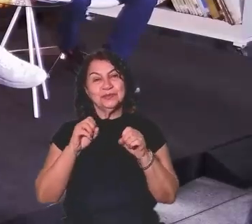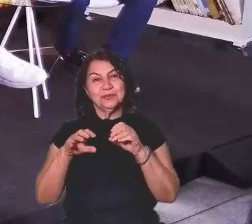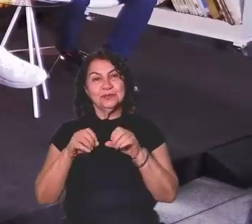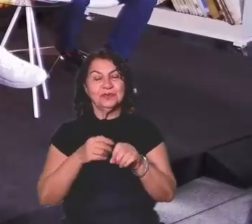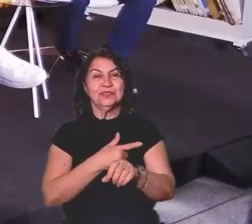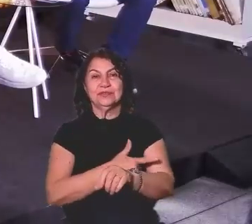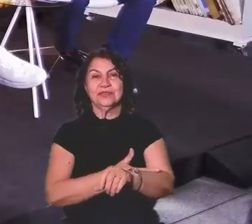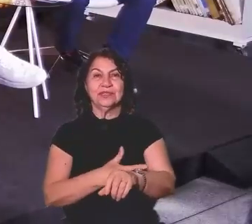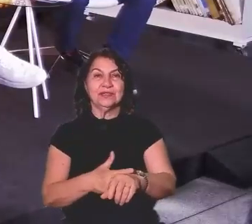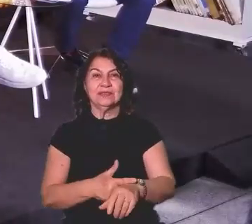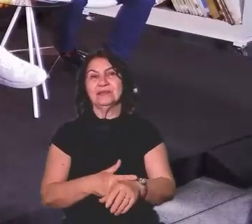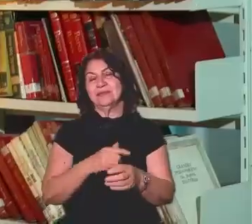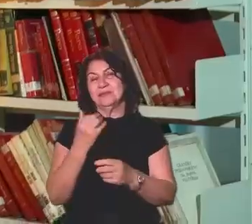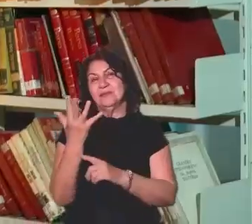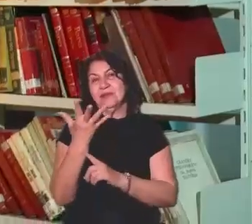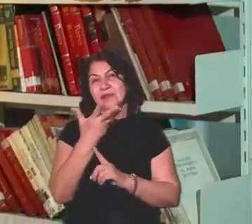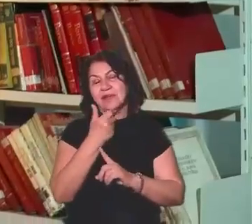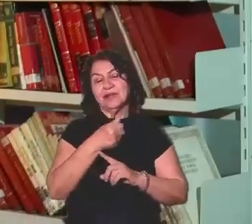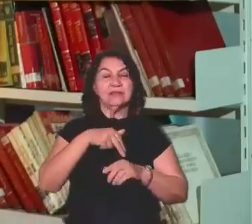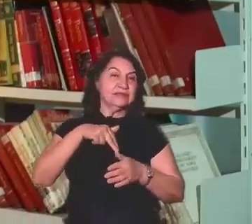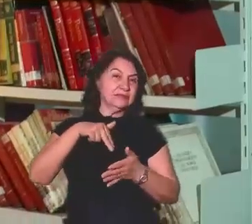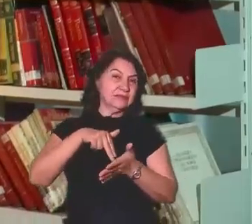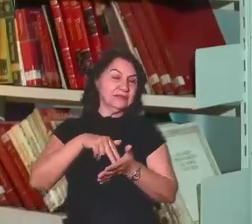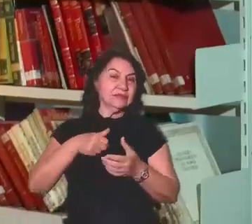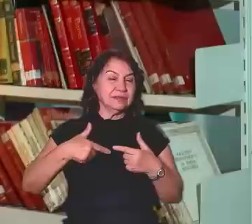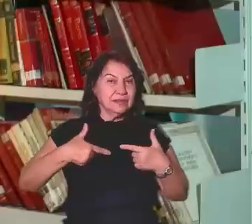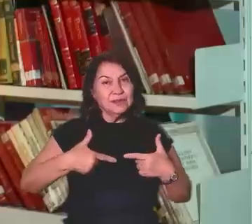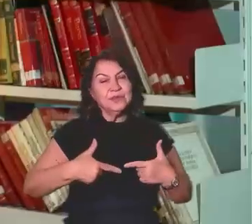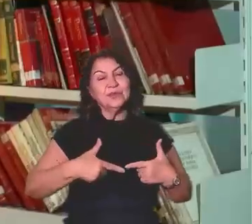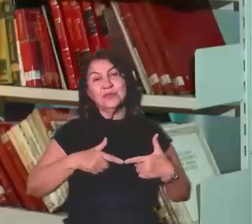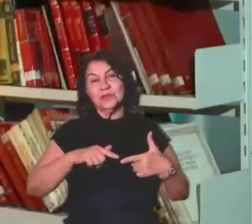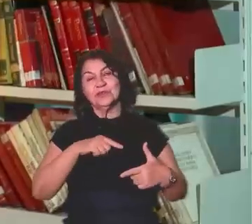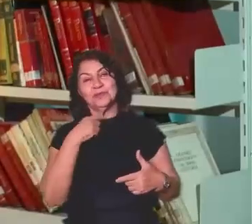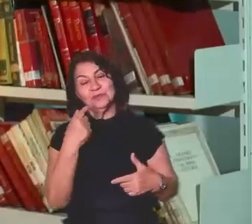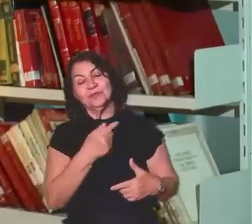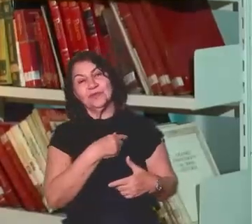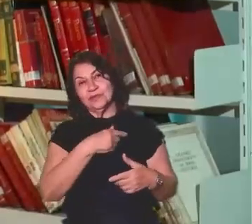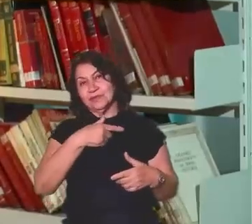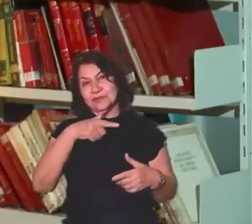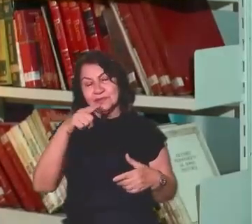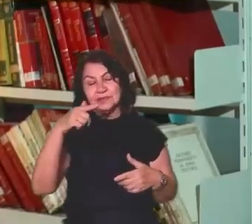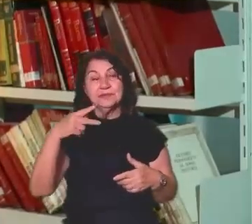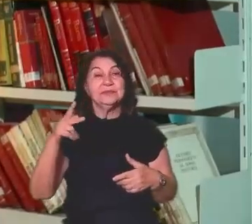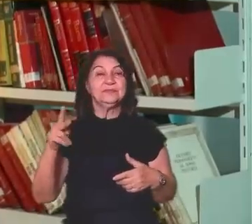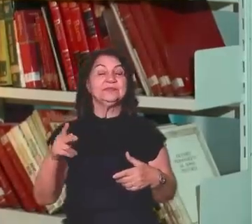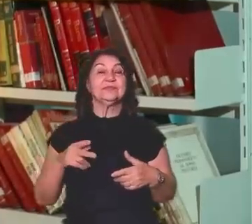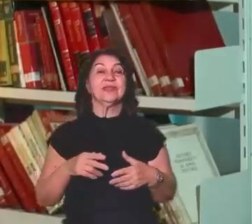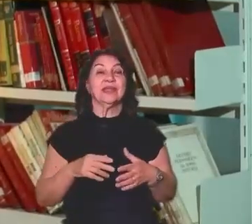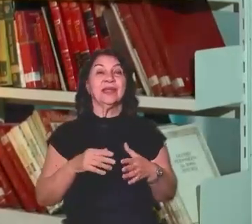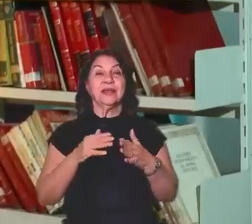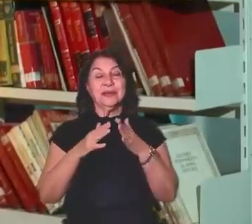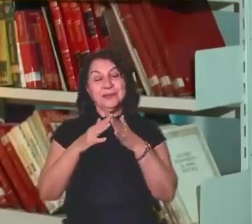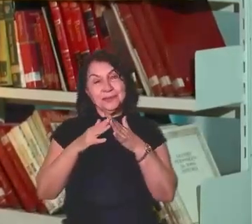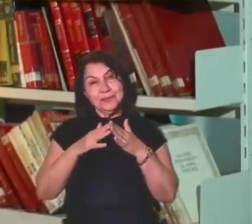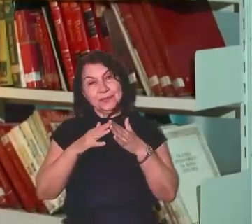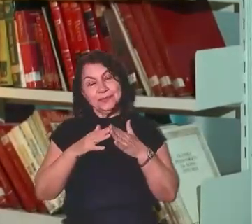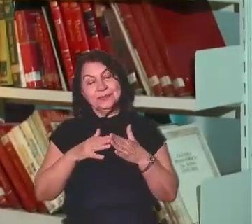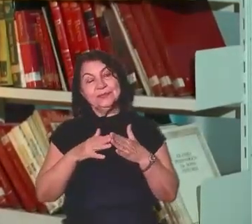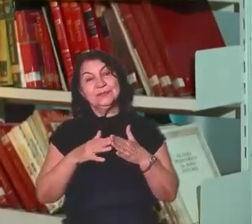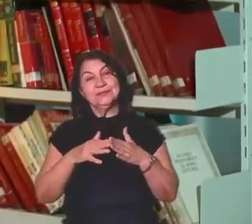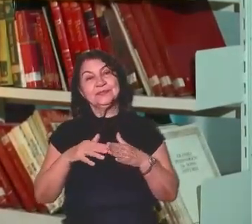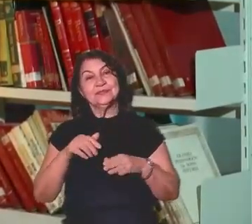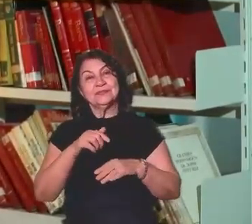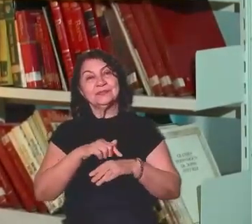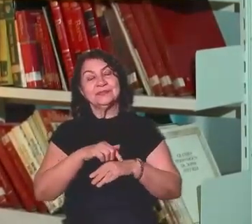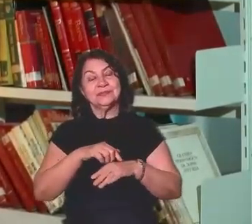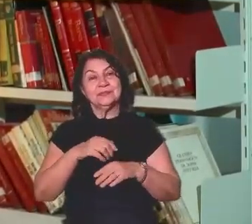sobre resistência, sobre vocês, sobre eles, sobre nós. Então, eu vou pedir licença, porque eu comecei falando do tempo